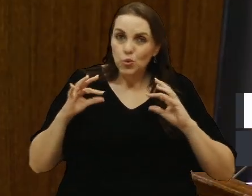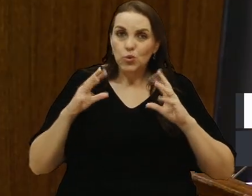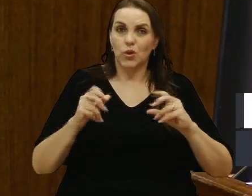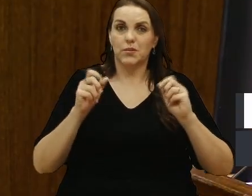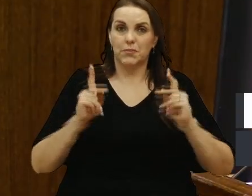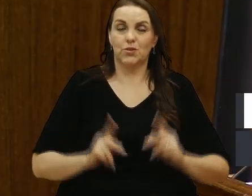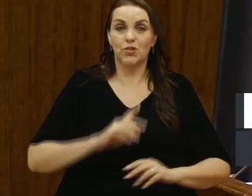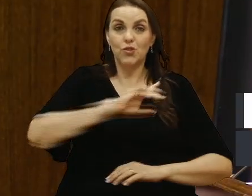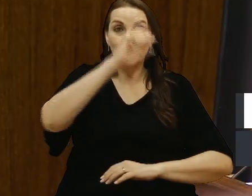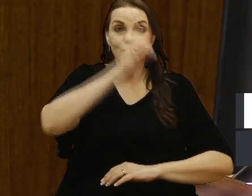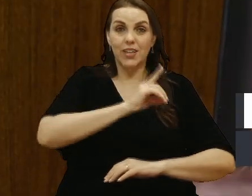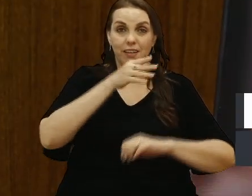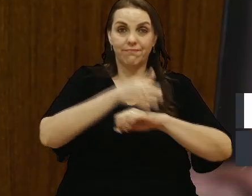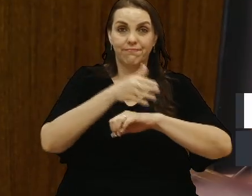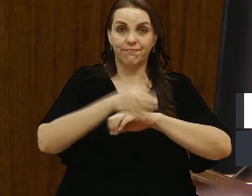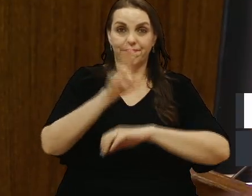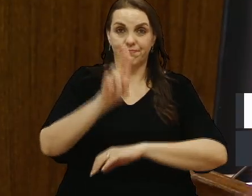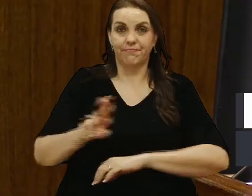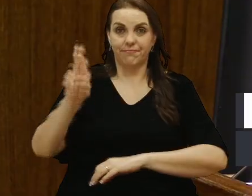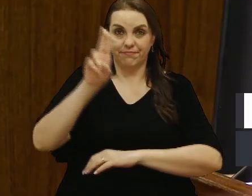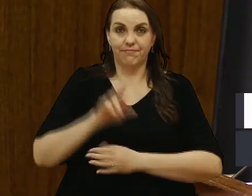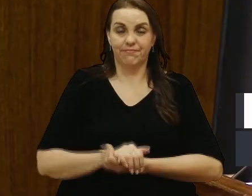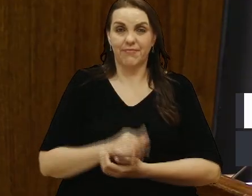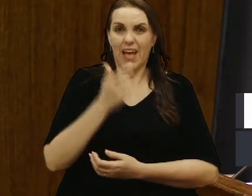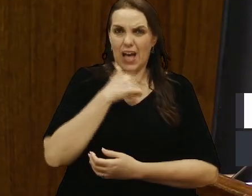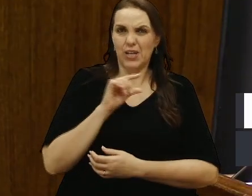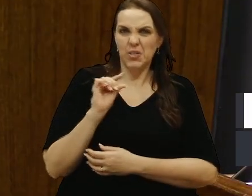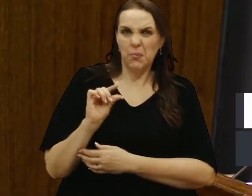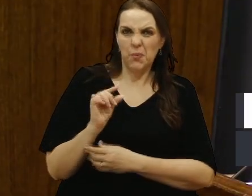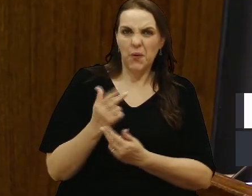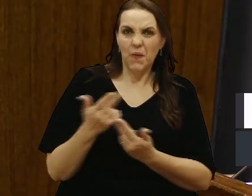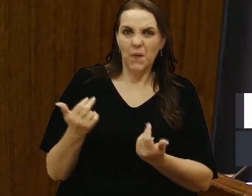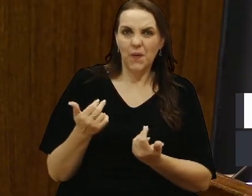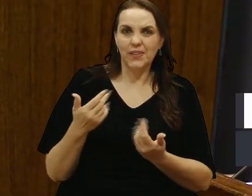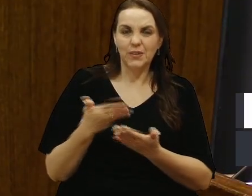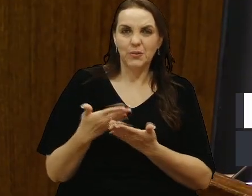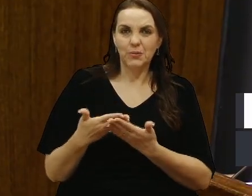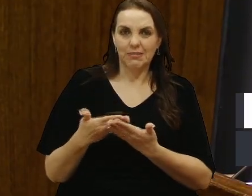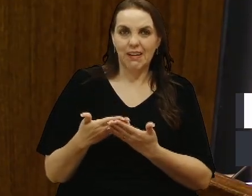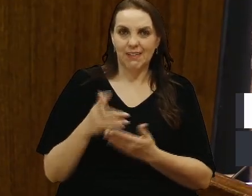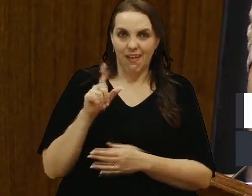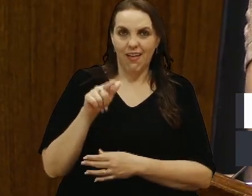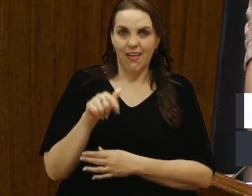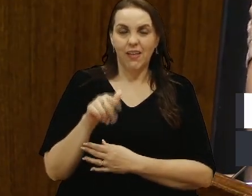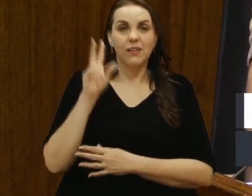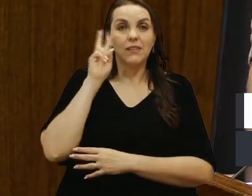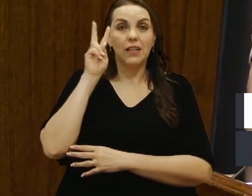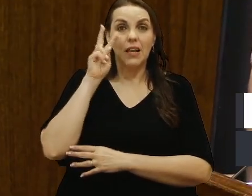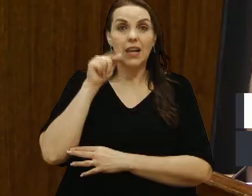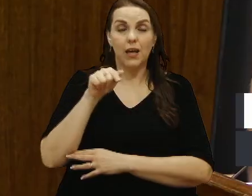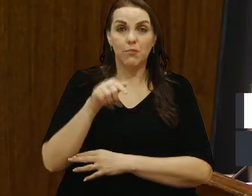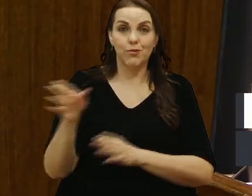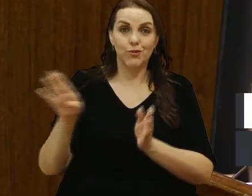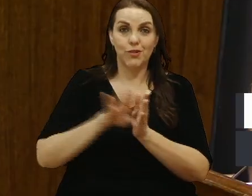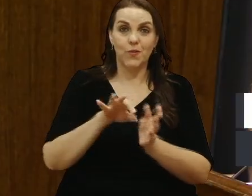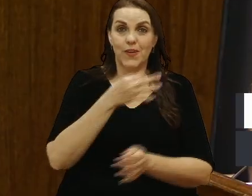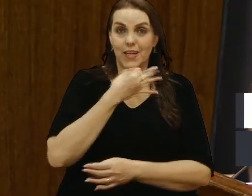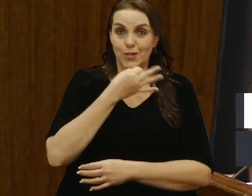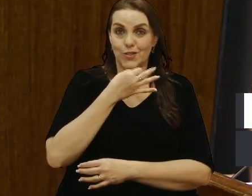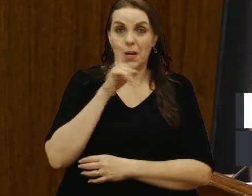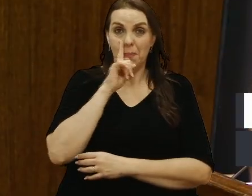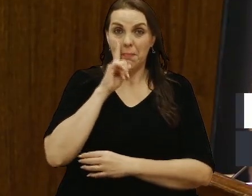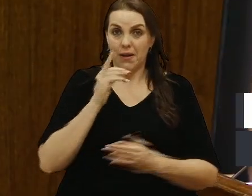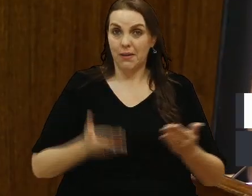entrar na universidade. E para quem acha que isso é pouca coisa, vereador Libardi, me lembro quando chegamos em Caxias e minha mãe era